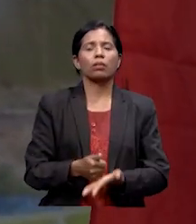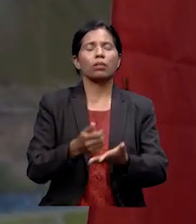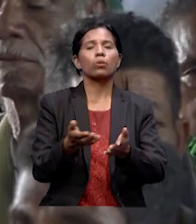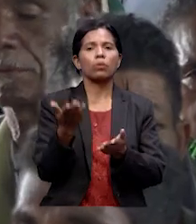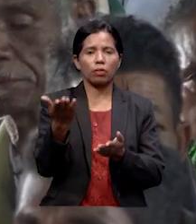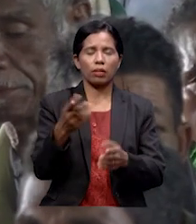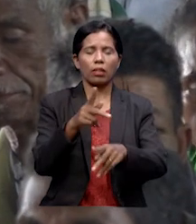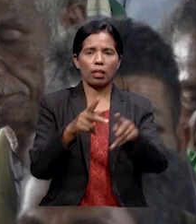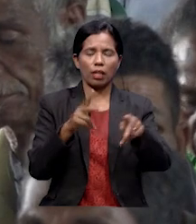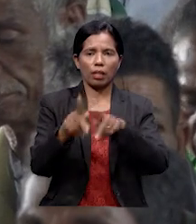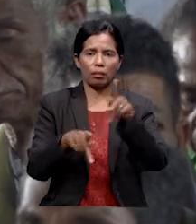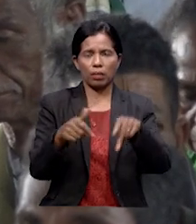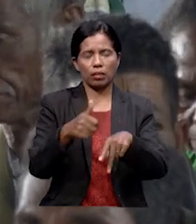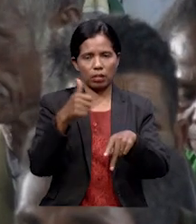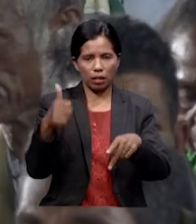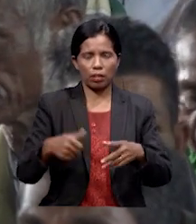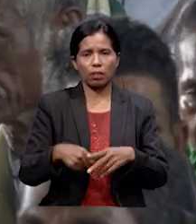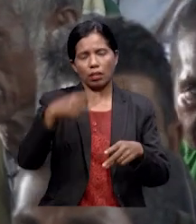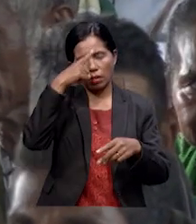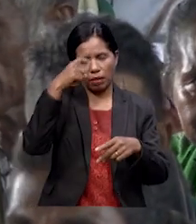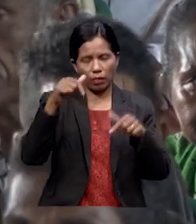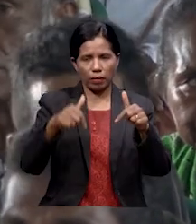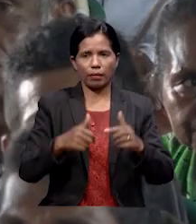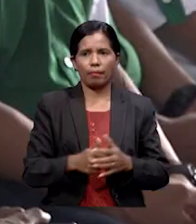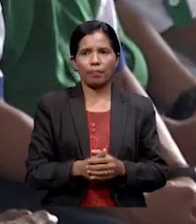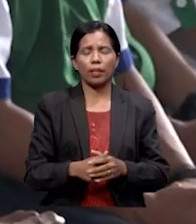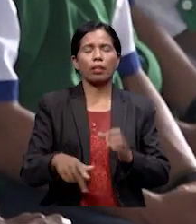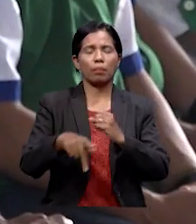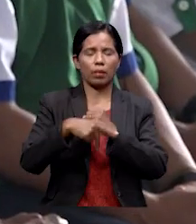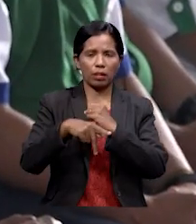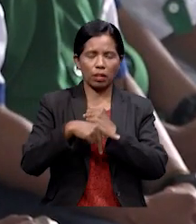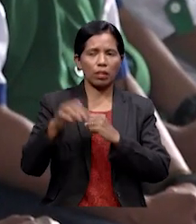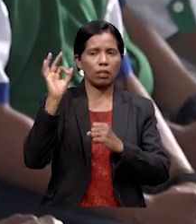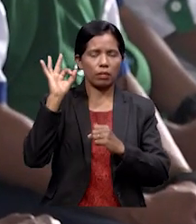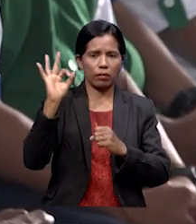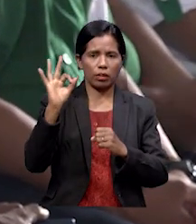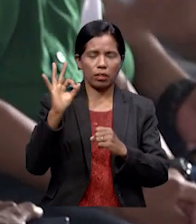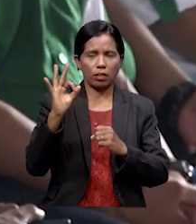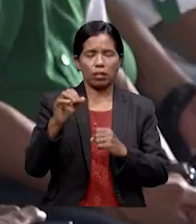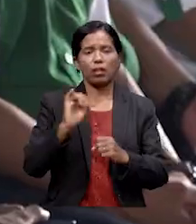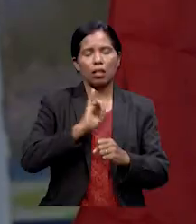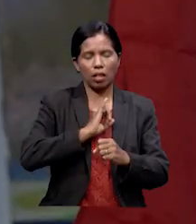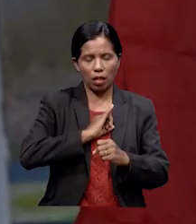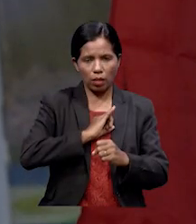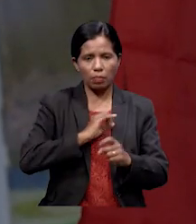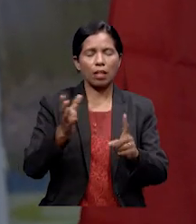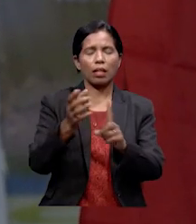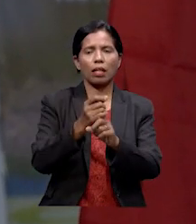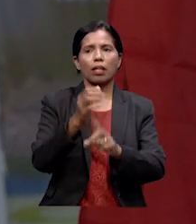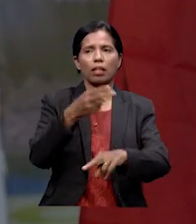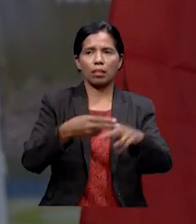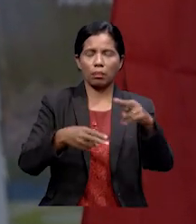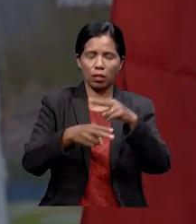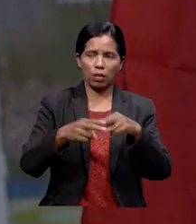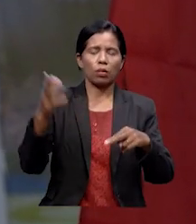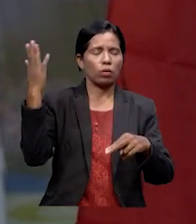a ribu. Tawasa. Tawin le. Freedom y a crack de baja o carlima. Mas o Lufó é o